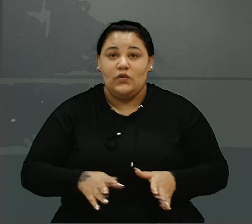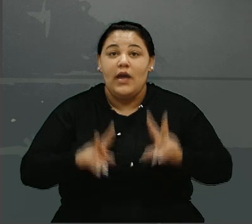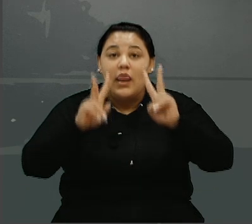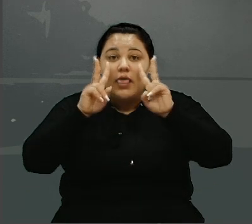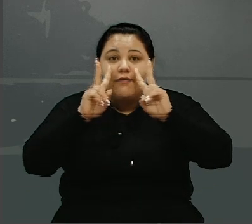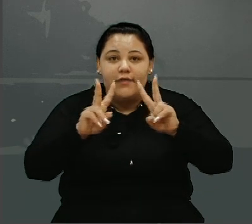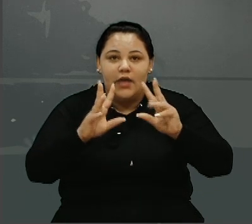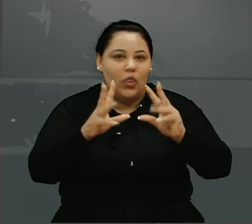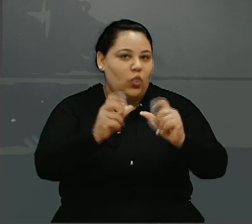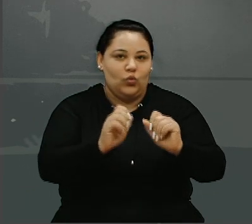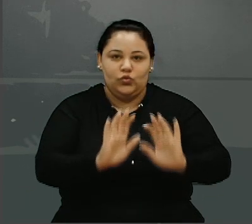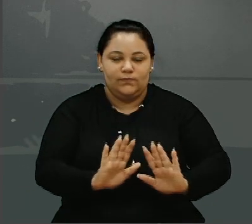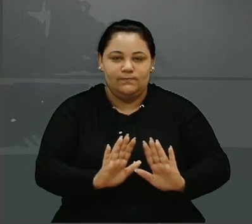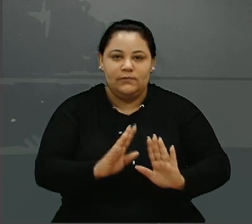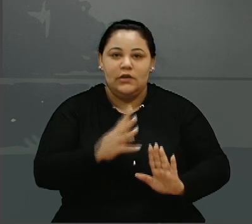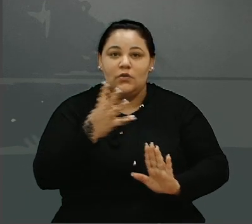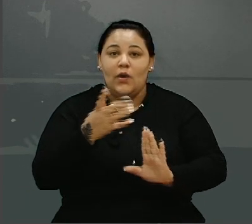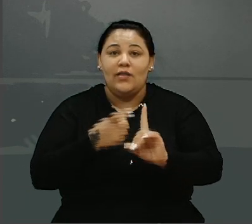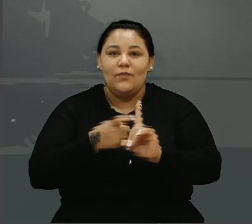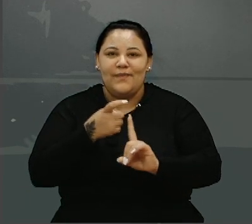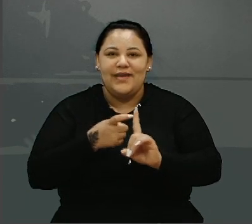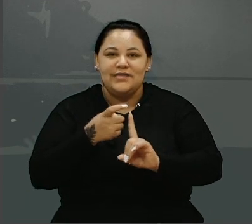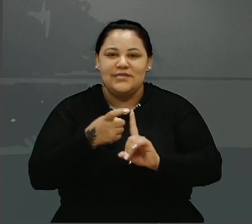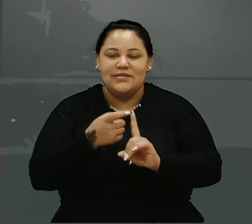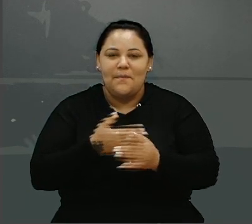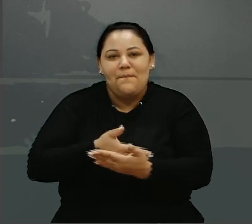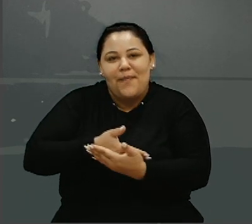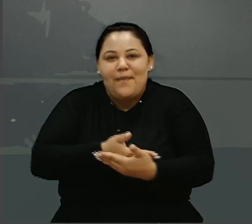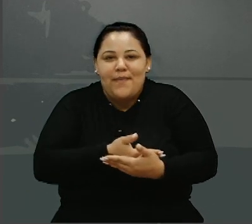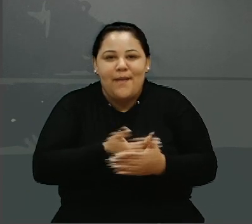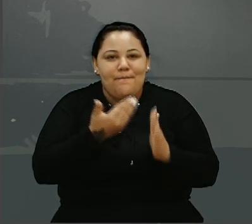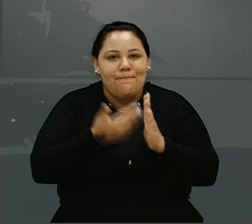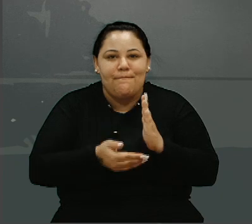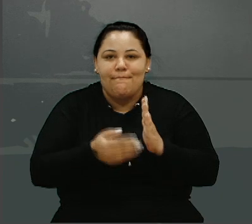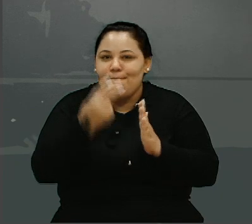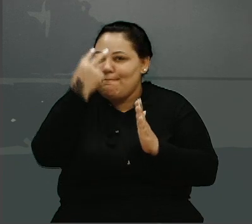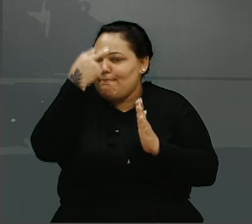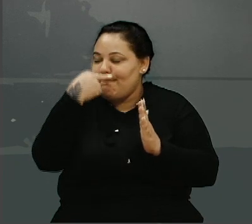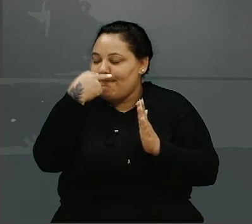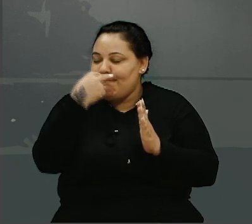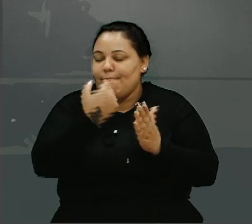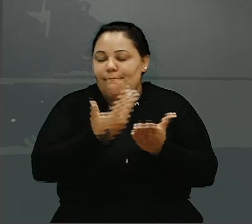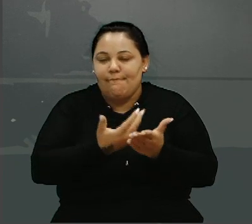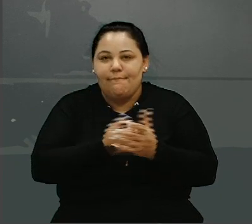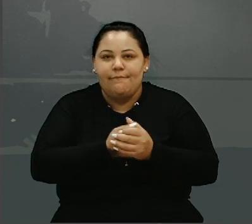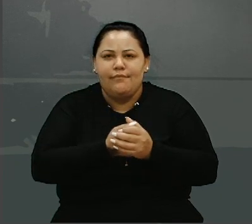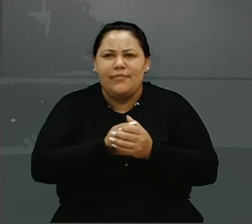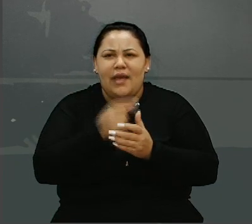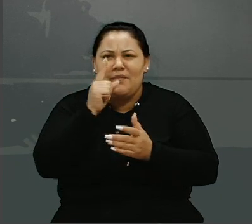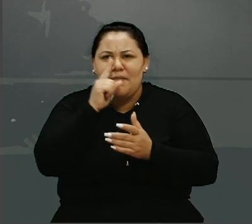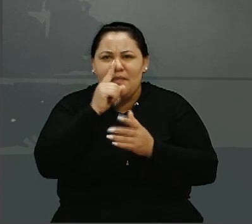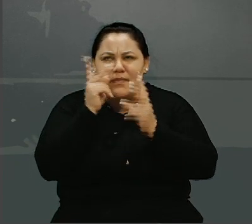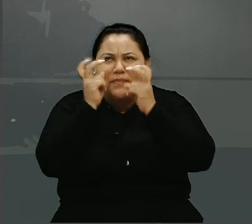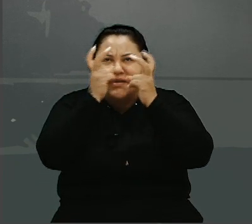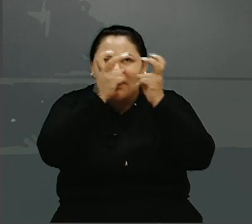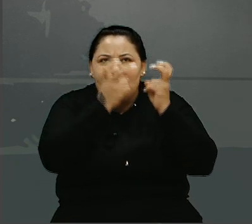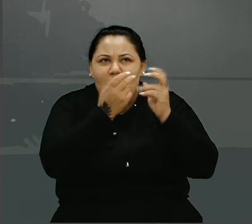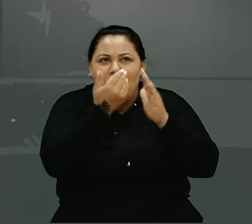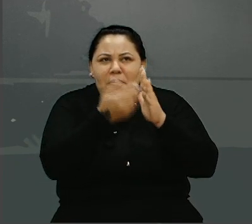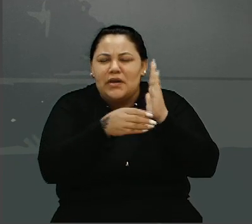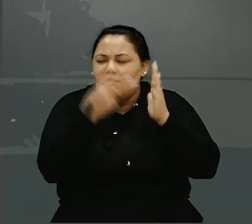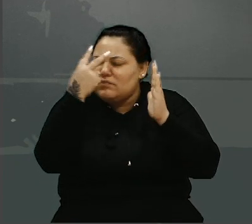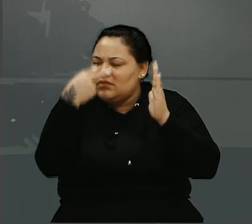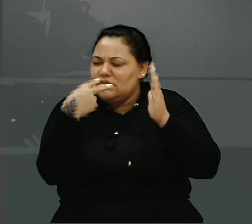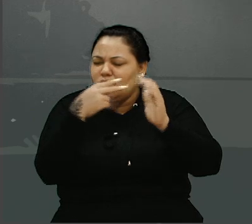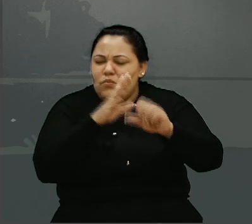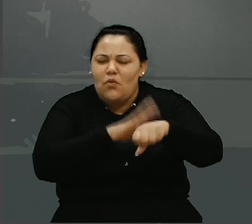de idade ele perdeu a visão. A mãe percebeu que ele havia perdido a visão quando